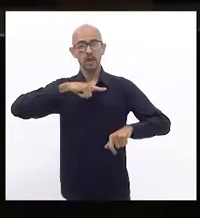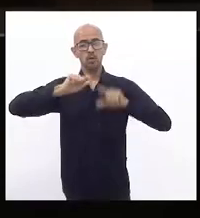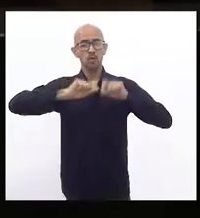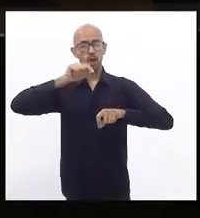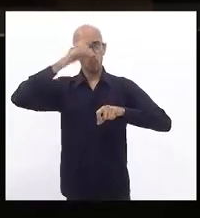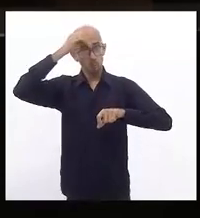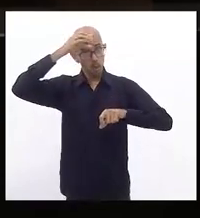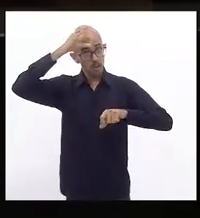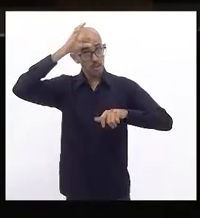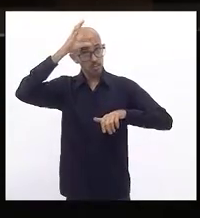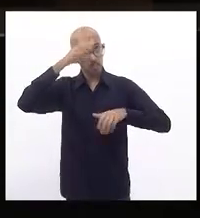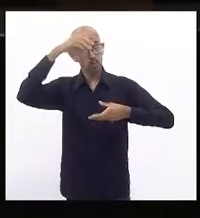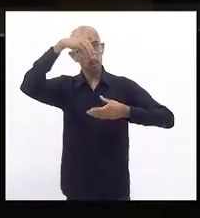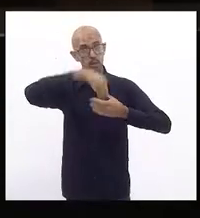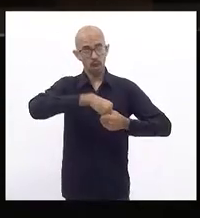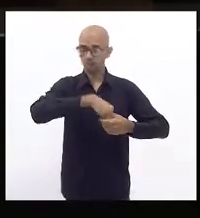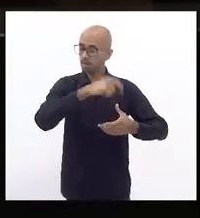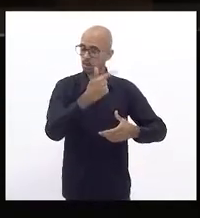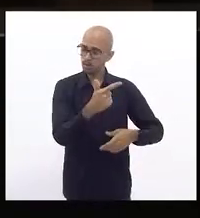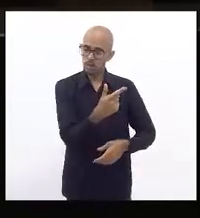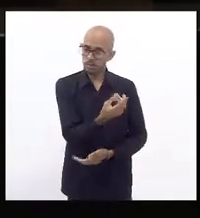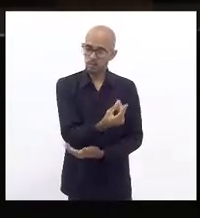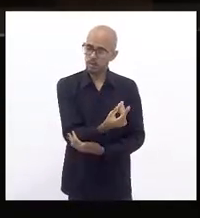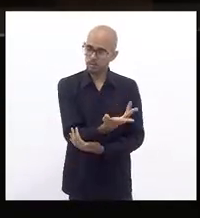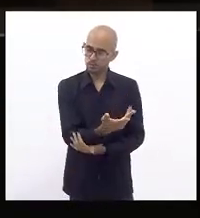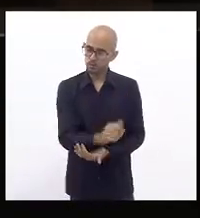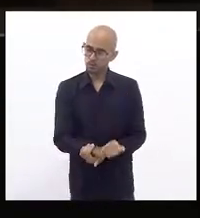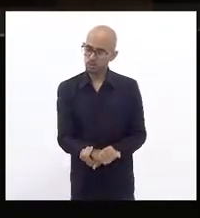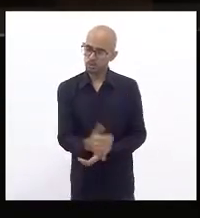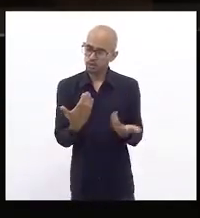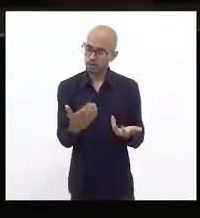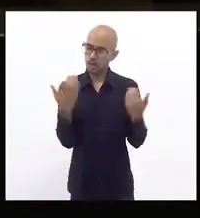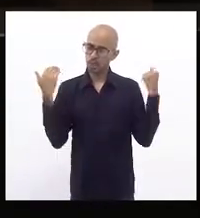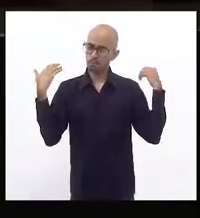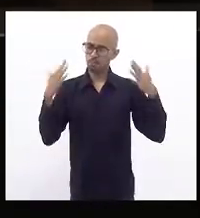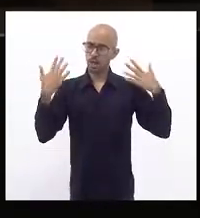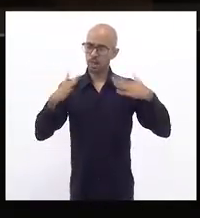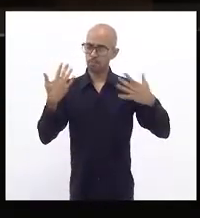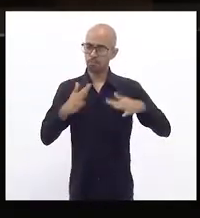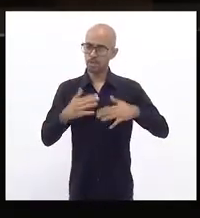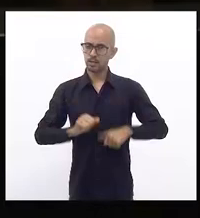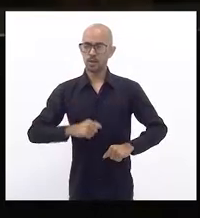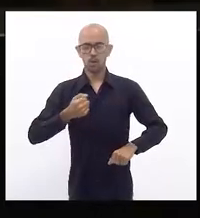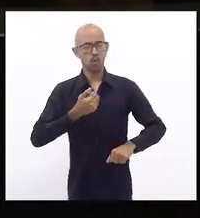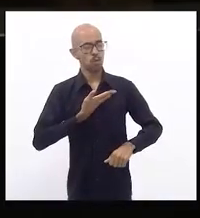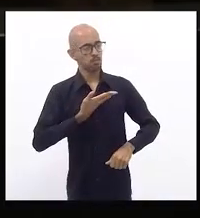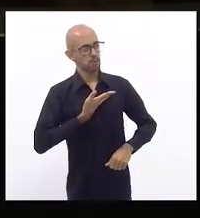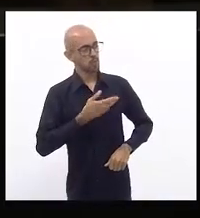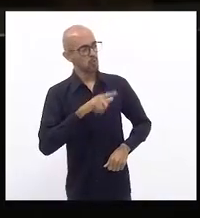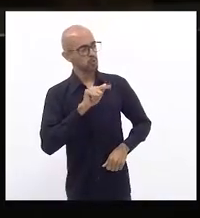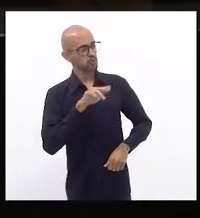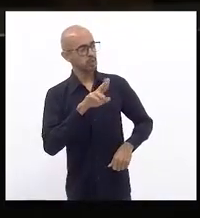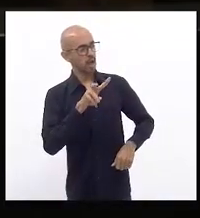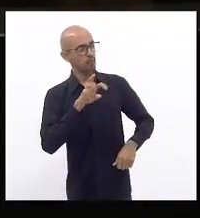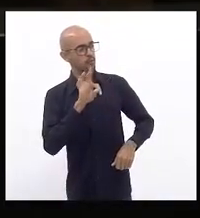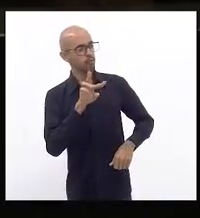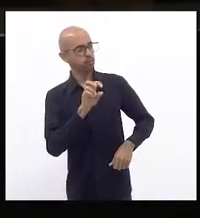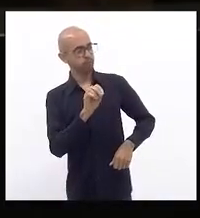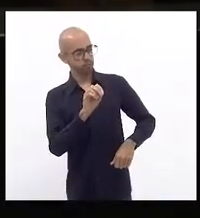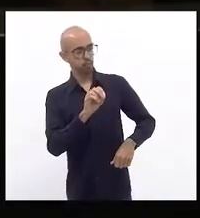valiosíssimo demais. Não tem preço. Então, a gente quer parabenizar o nosso querido companheiro deputado Gustavo Schmidt